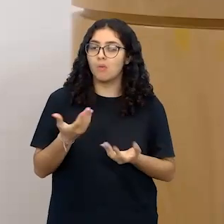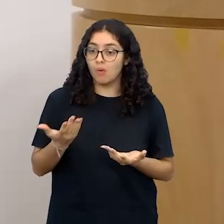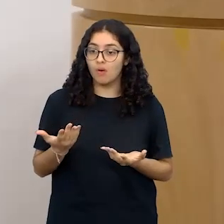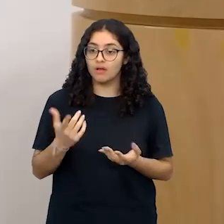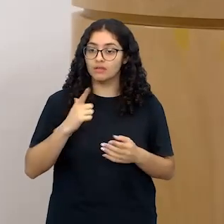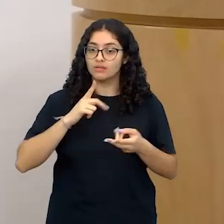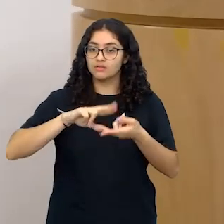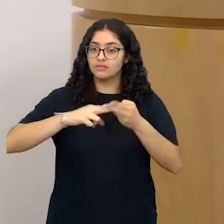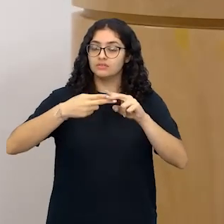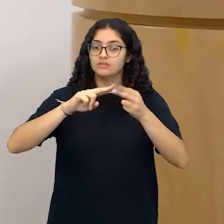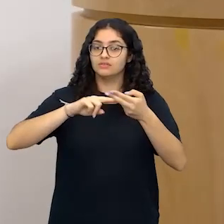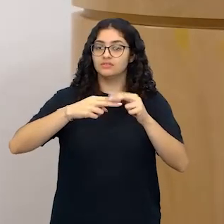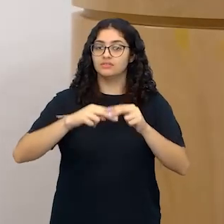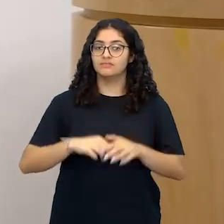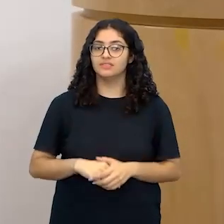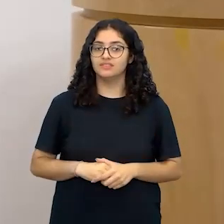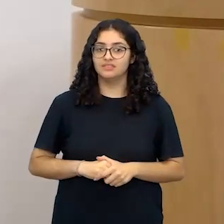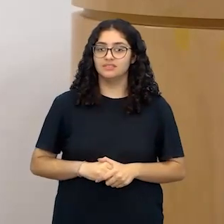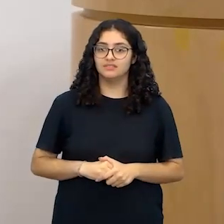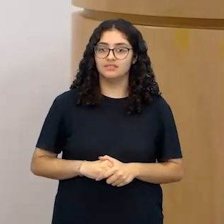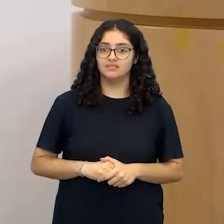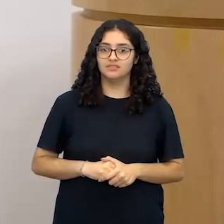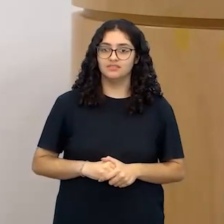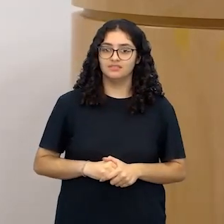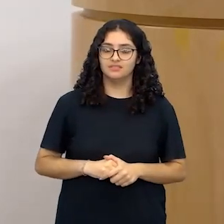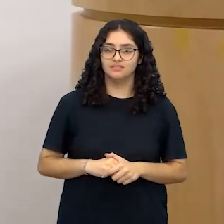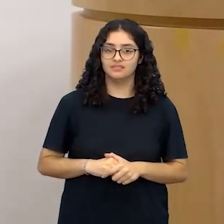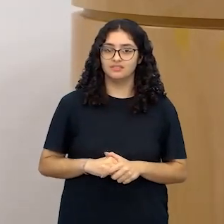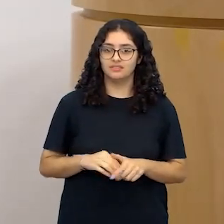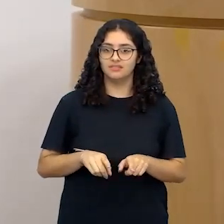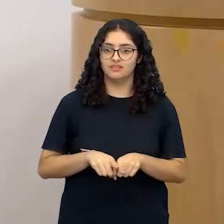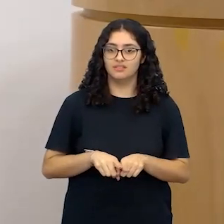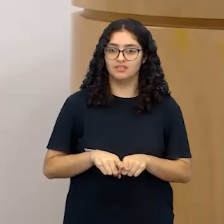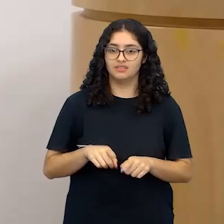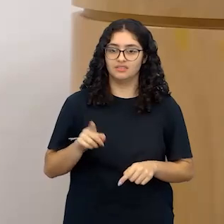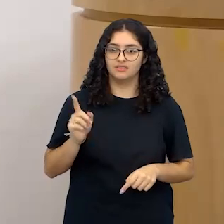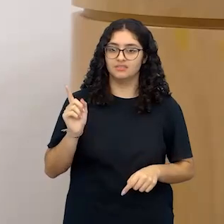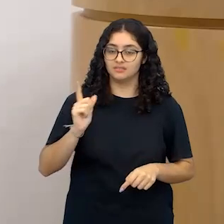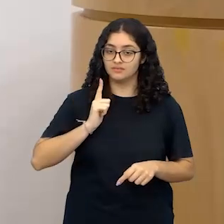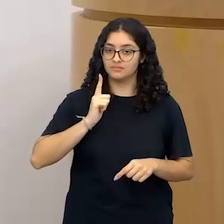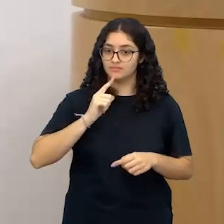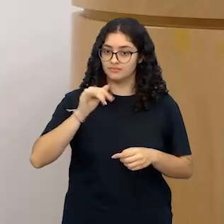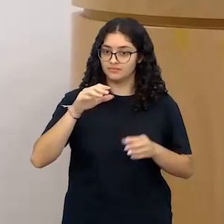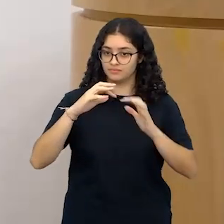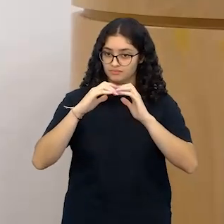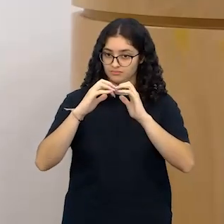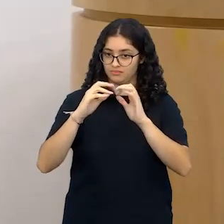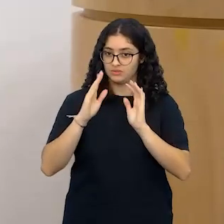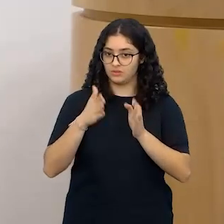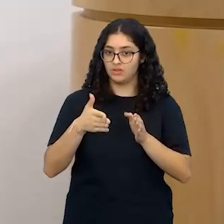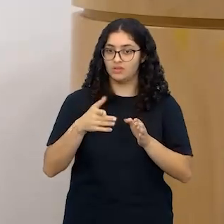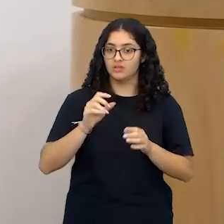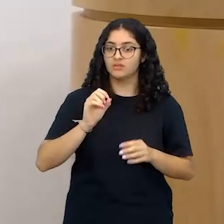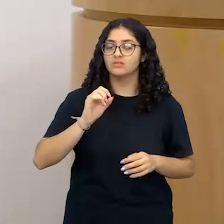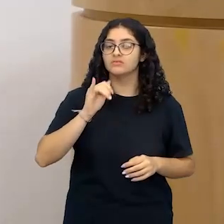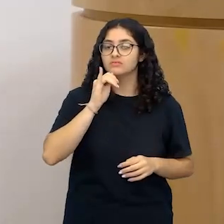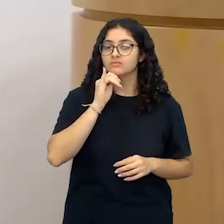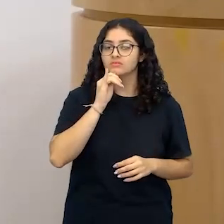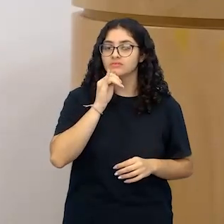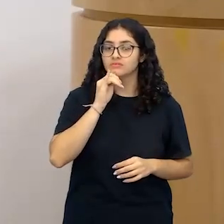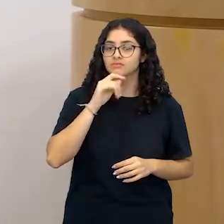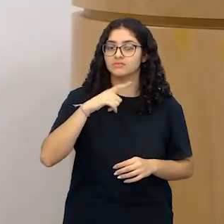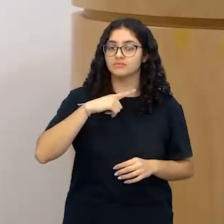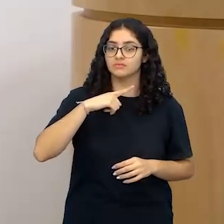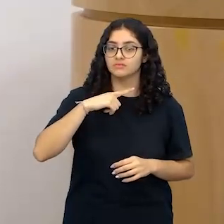outras habilidades além das ditas cognitivas? Não que a socioemocional não seja cognitiva, tá,